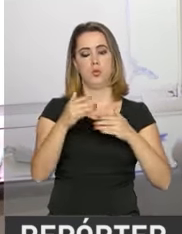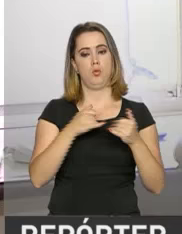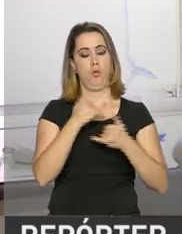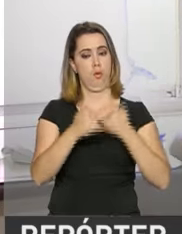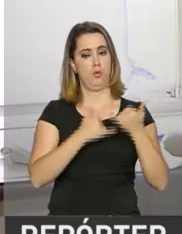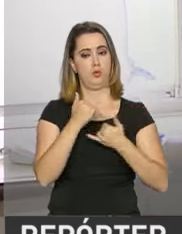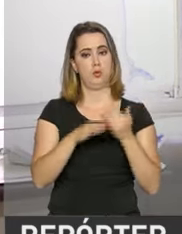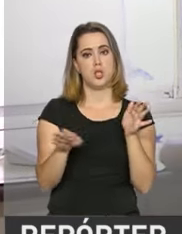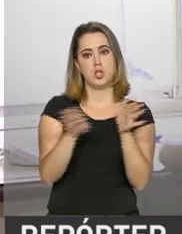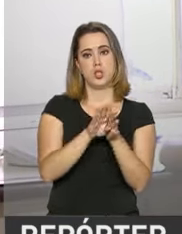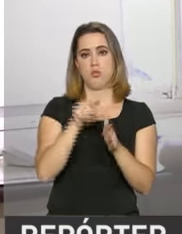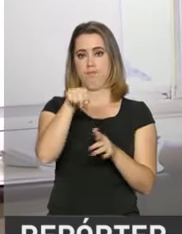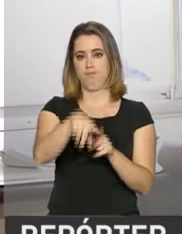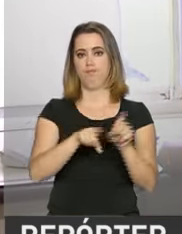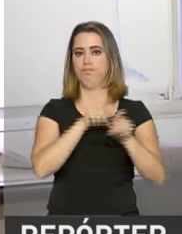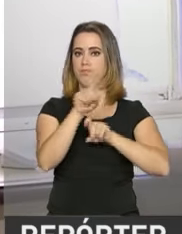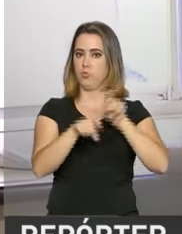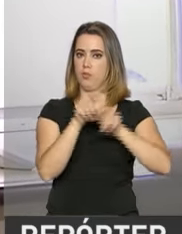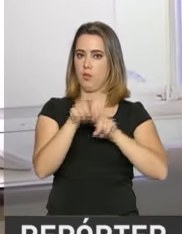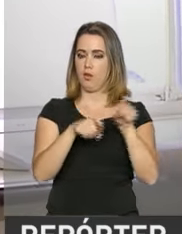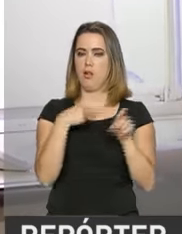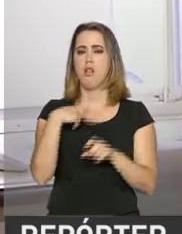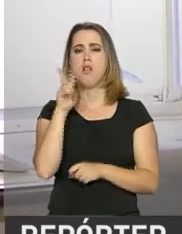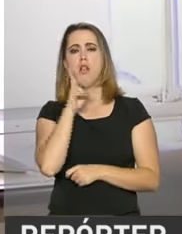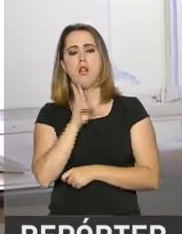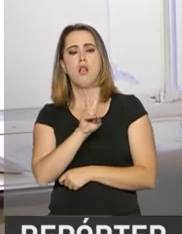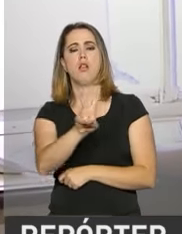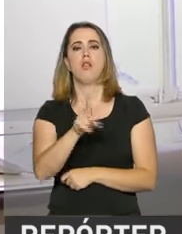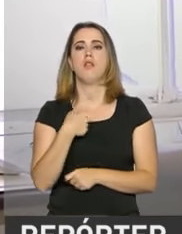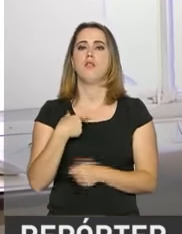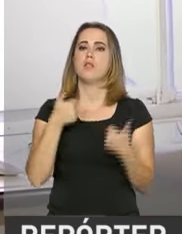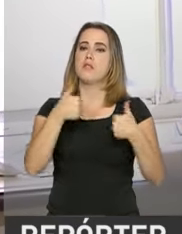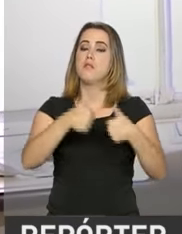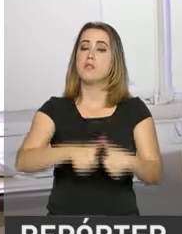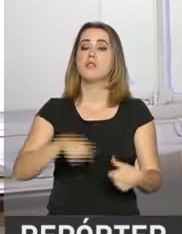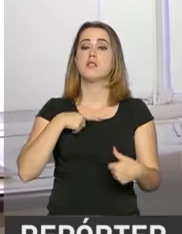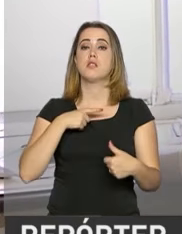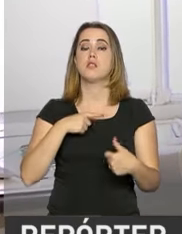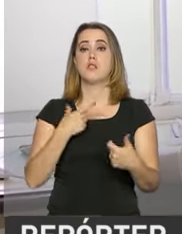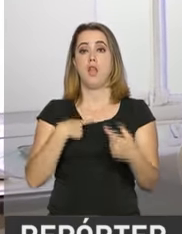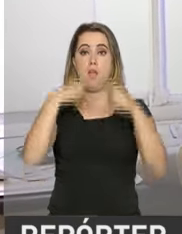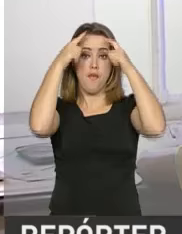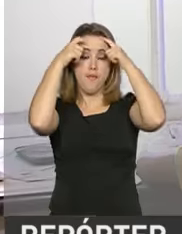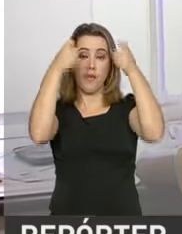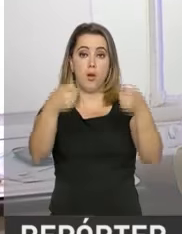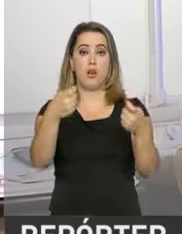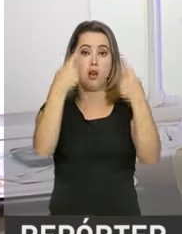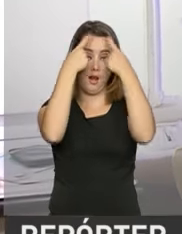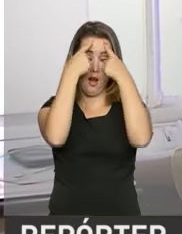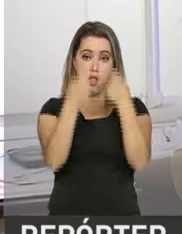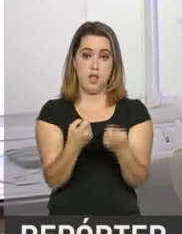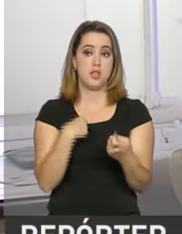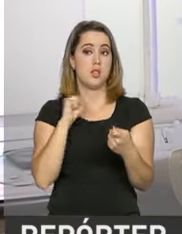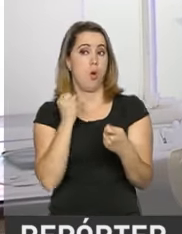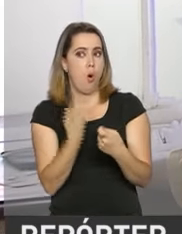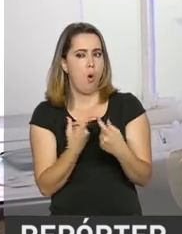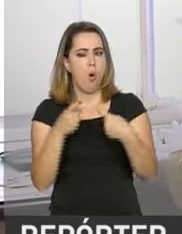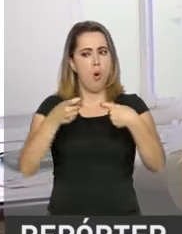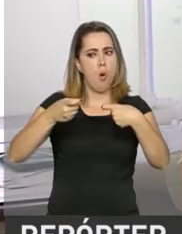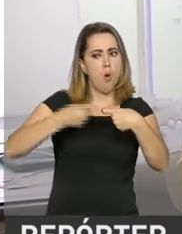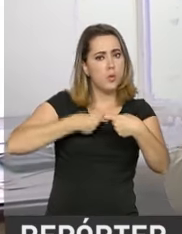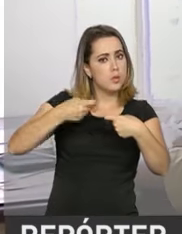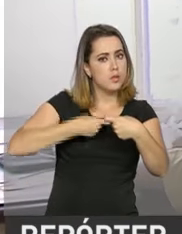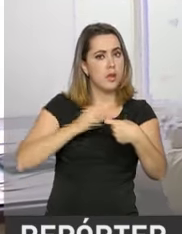do computador do Artur ele passa por uma avaliação que considera a presença de cenas com violência com conteúdo sexual ou